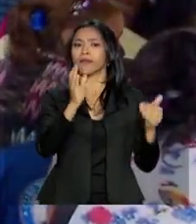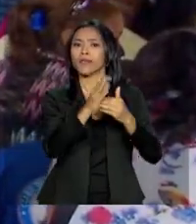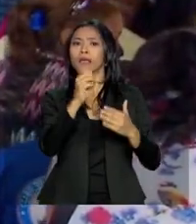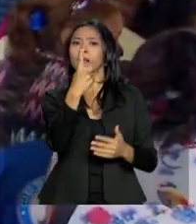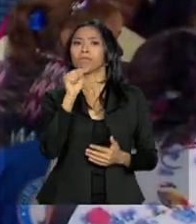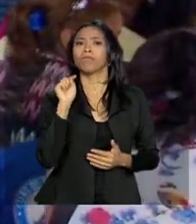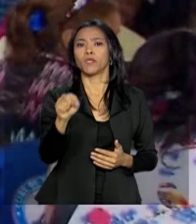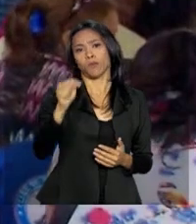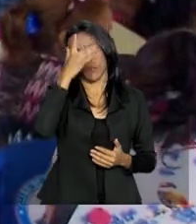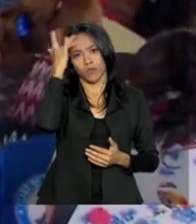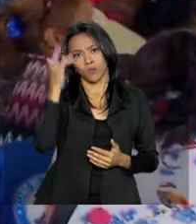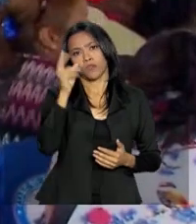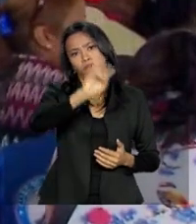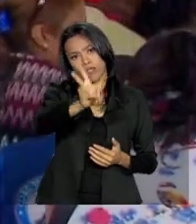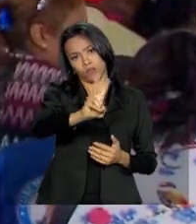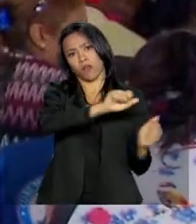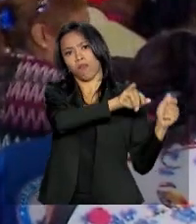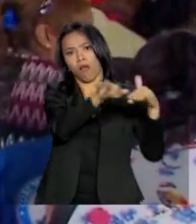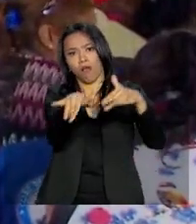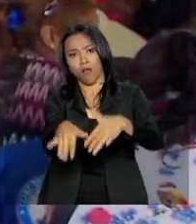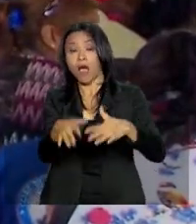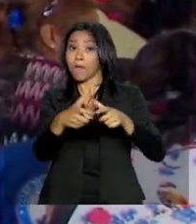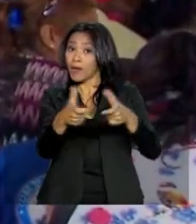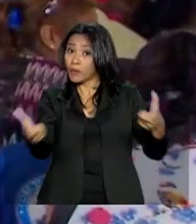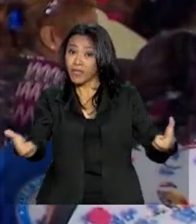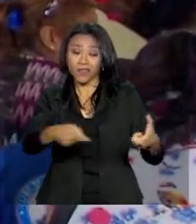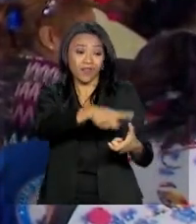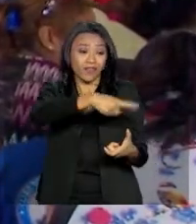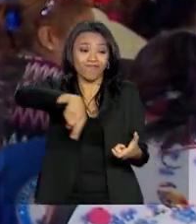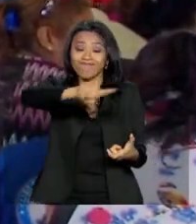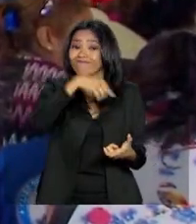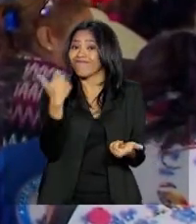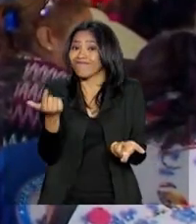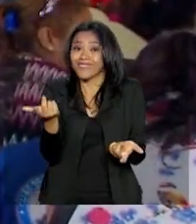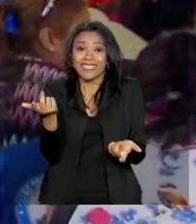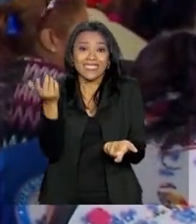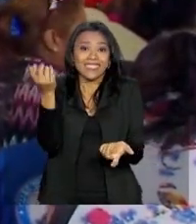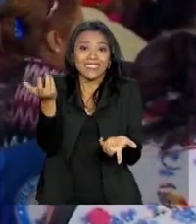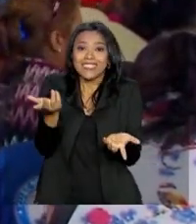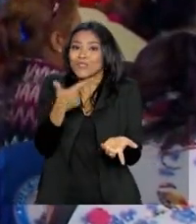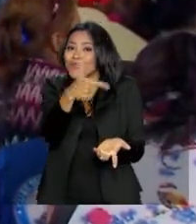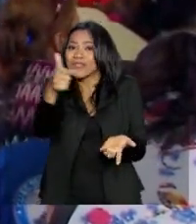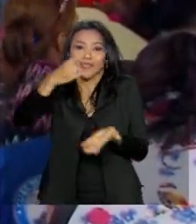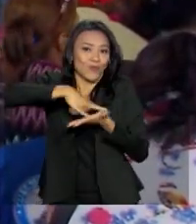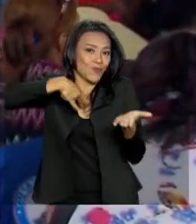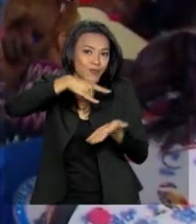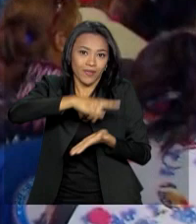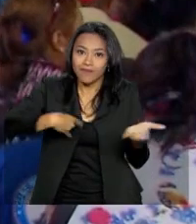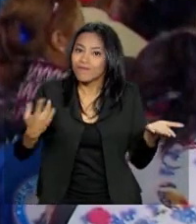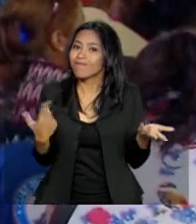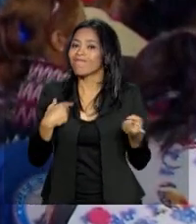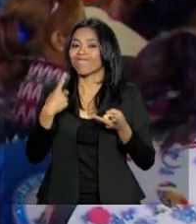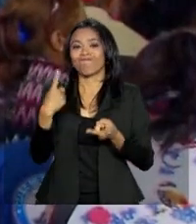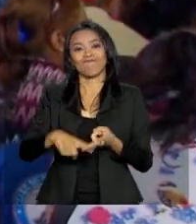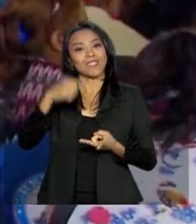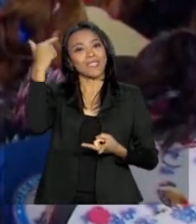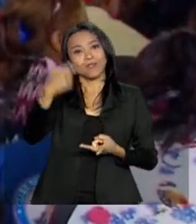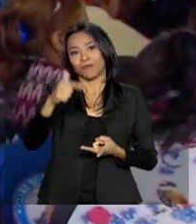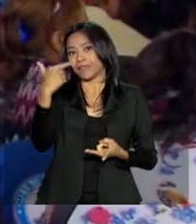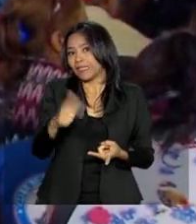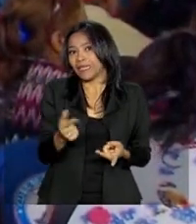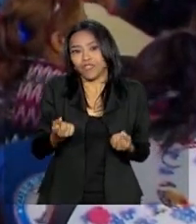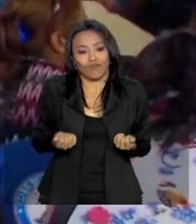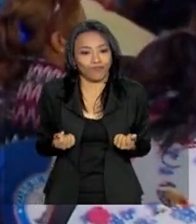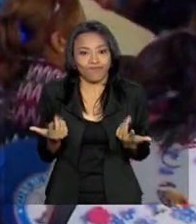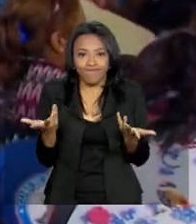venezuelanos a maioria em situação de vulnerabilidade ou seja sem documentação adequada sem condições